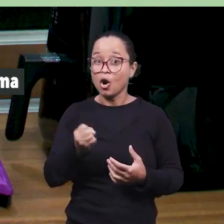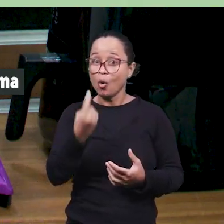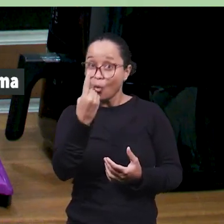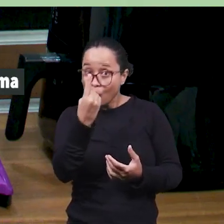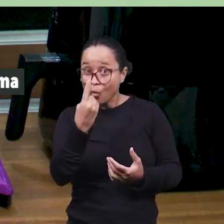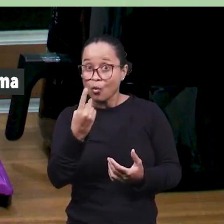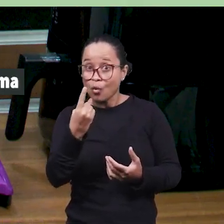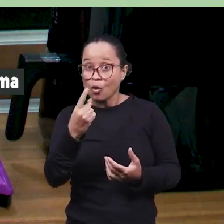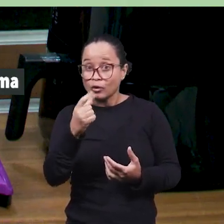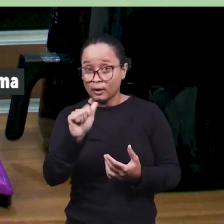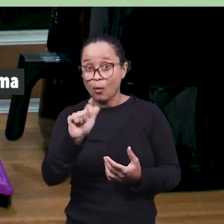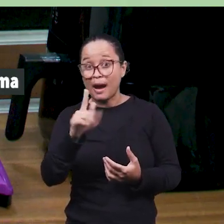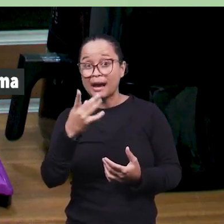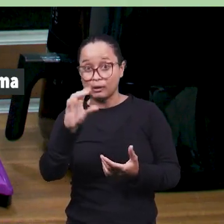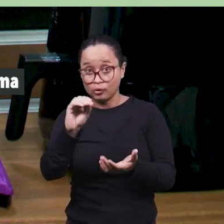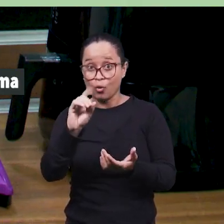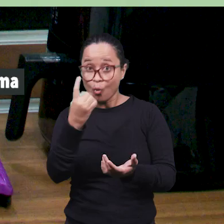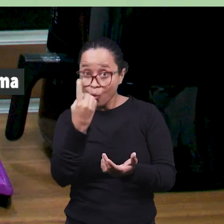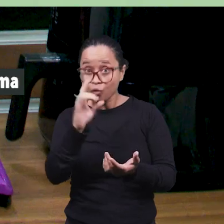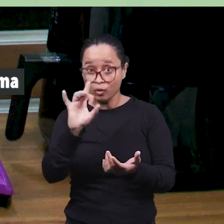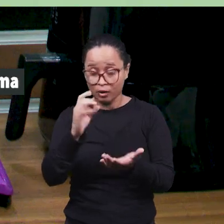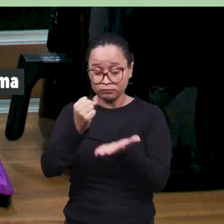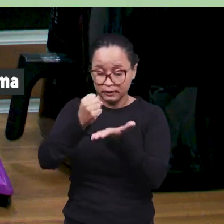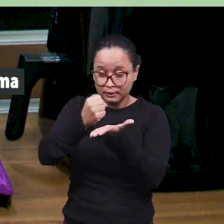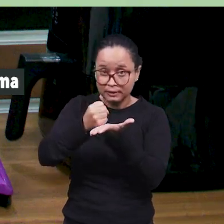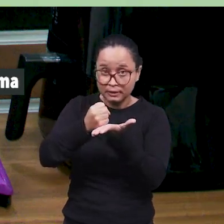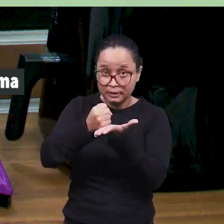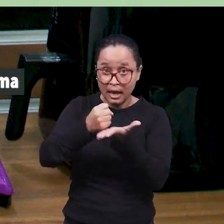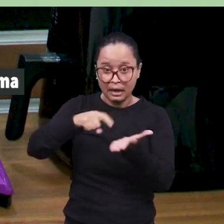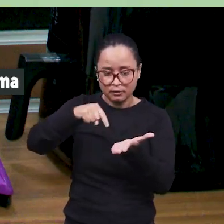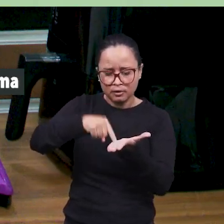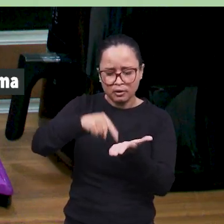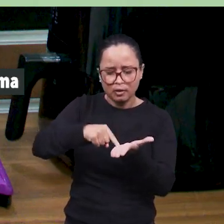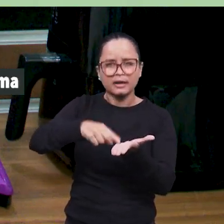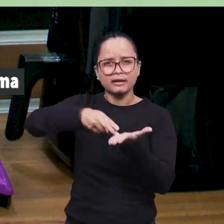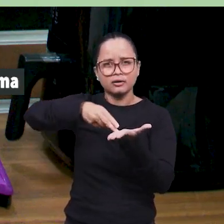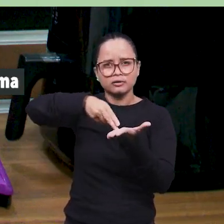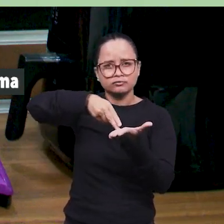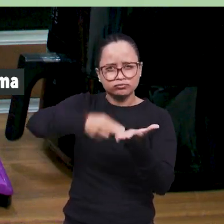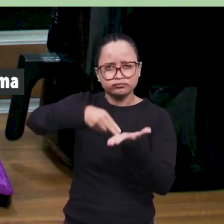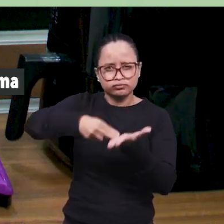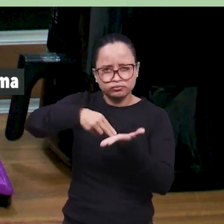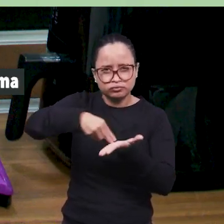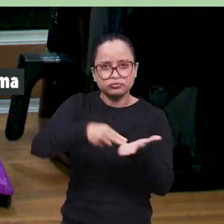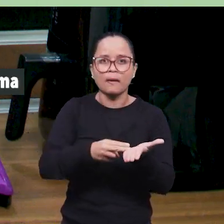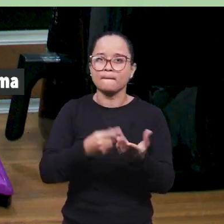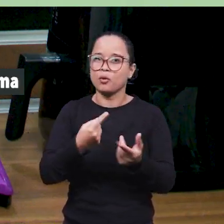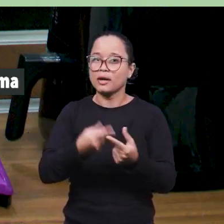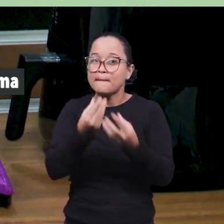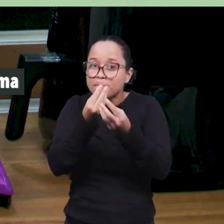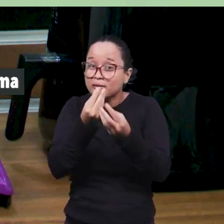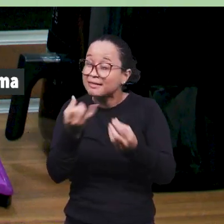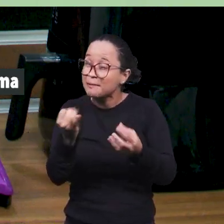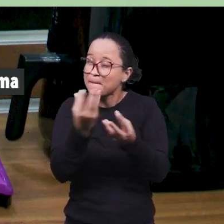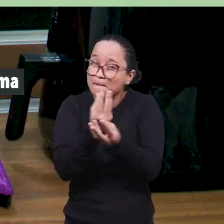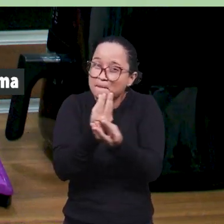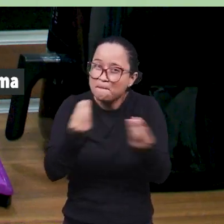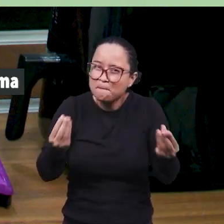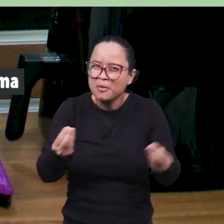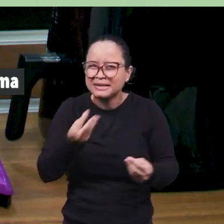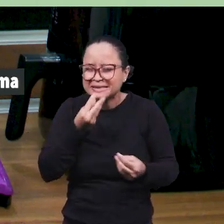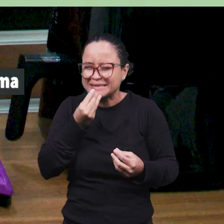de alho, justamente para não ficar ardido, porque o alho em excesso ele